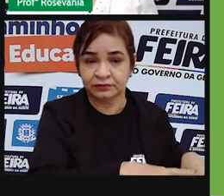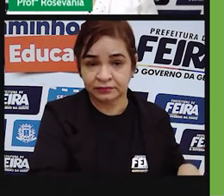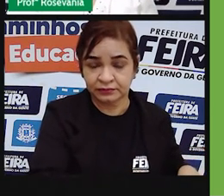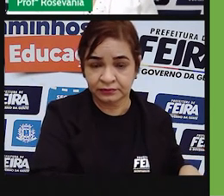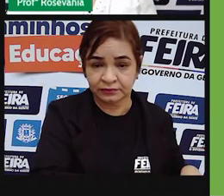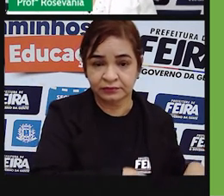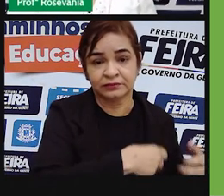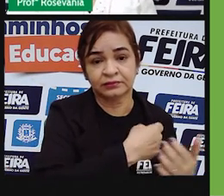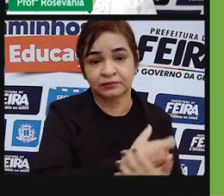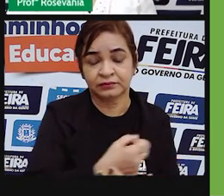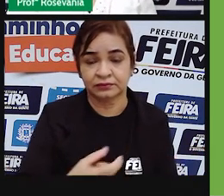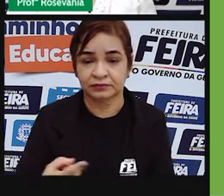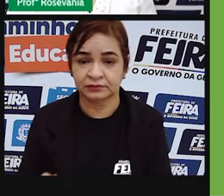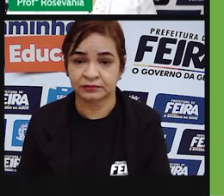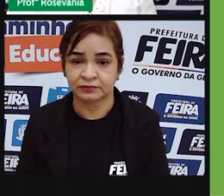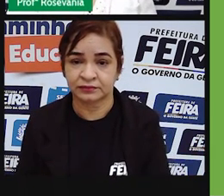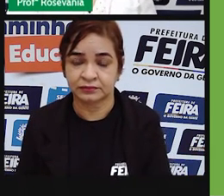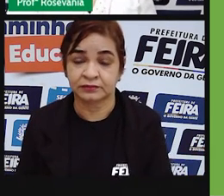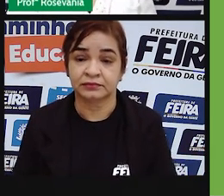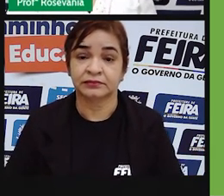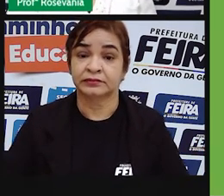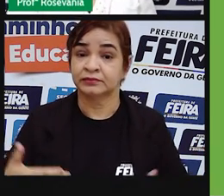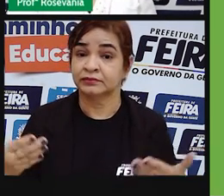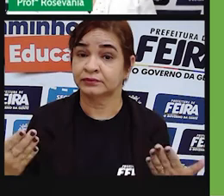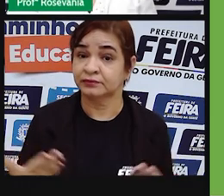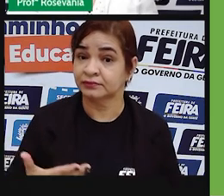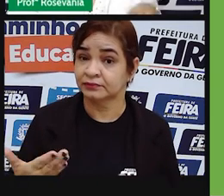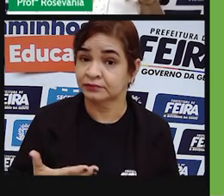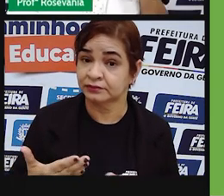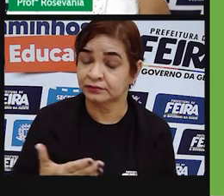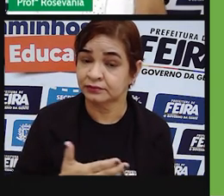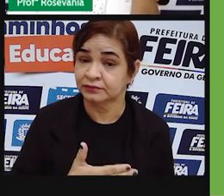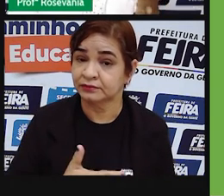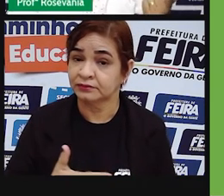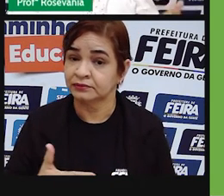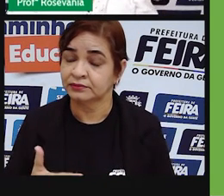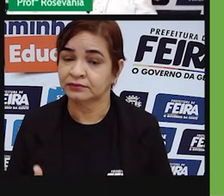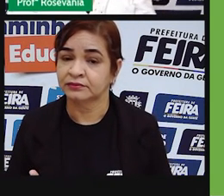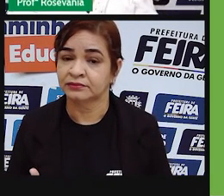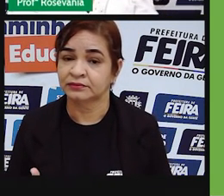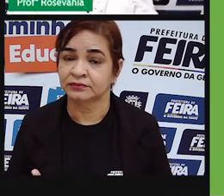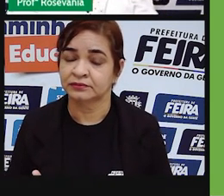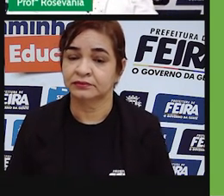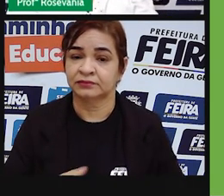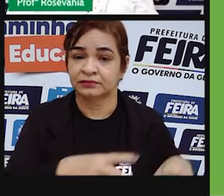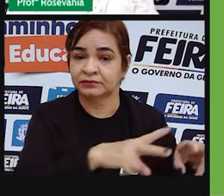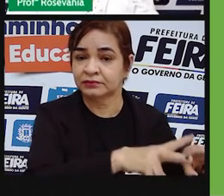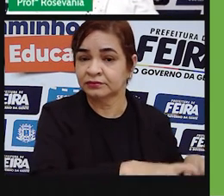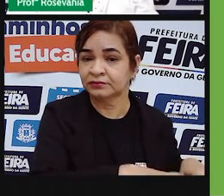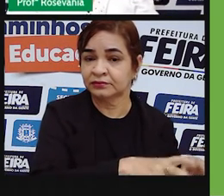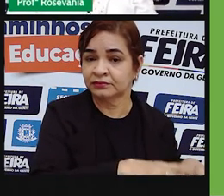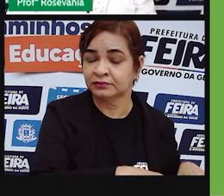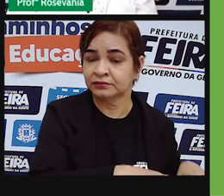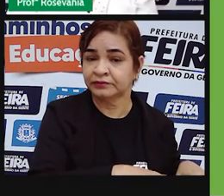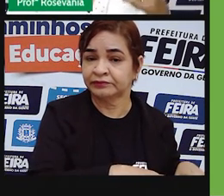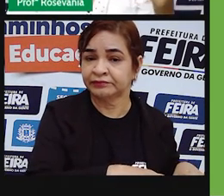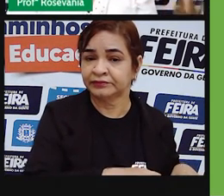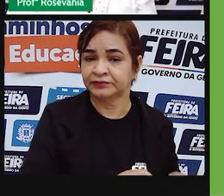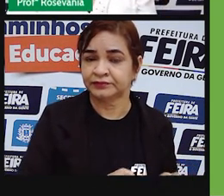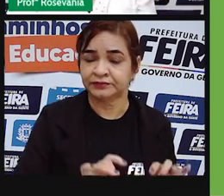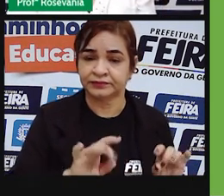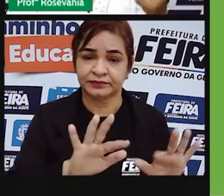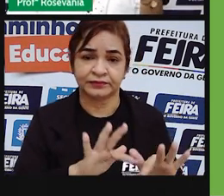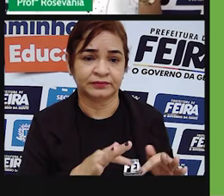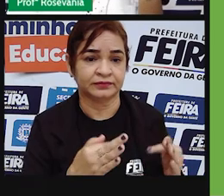agricultura comercial então aqui agora já comecei a ter um novo olhar sobre a agricultura ela já não era mais